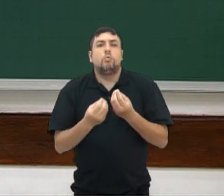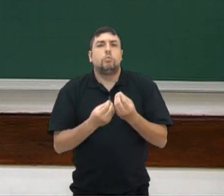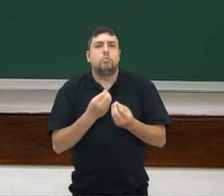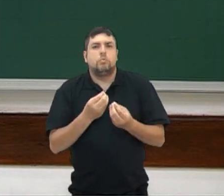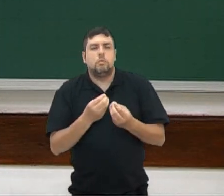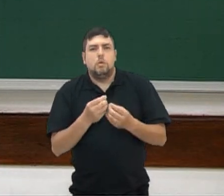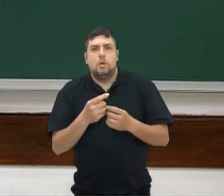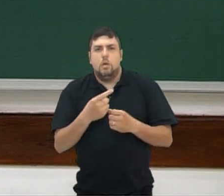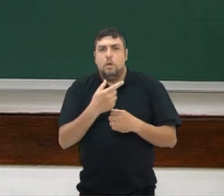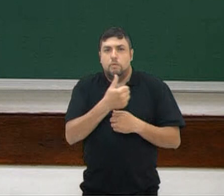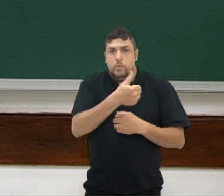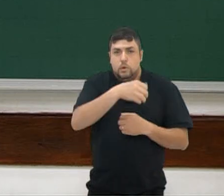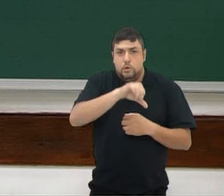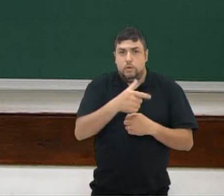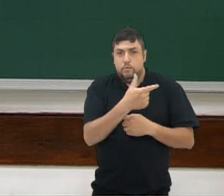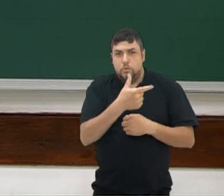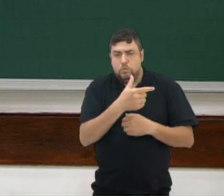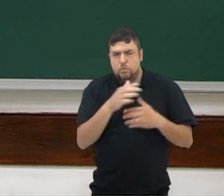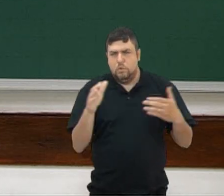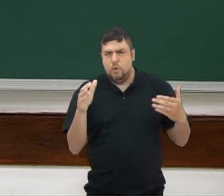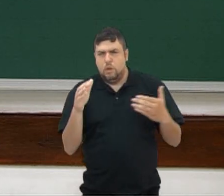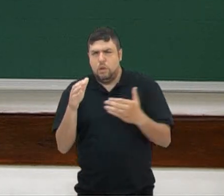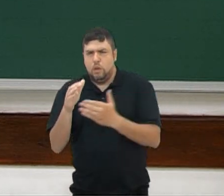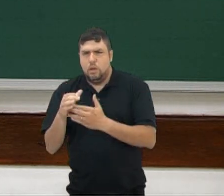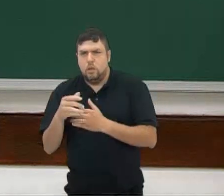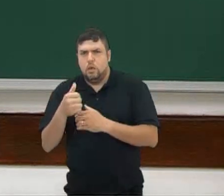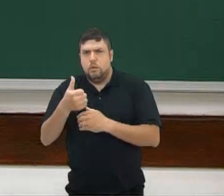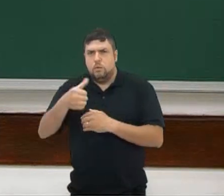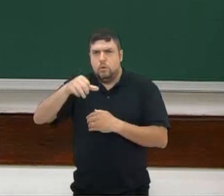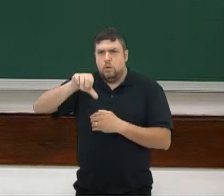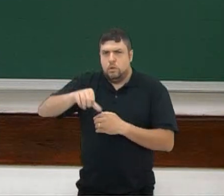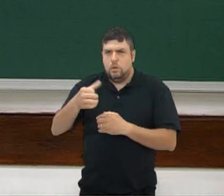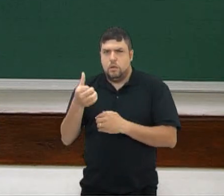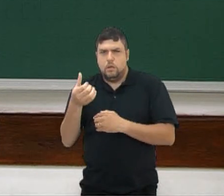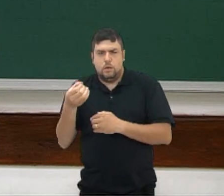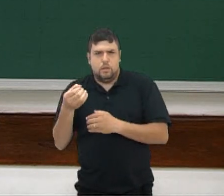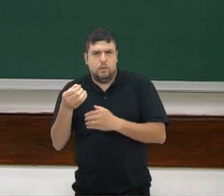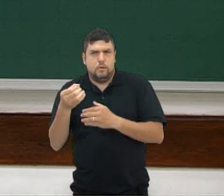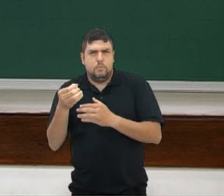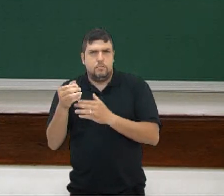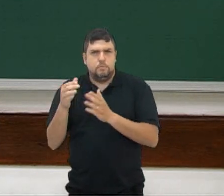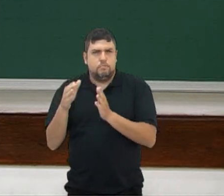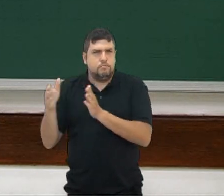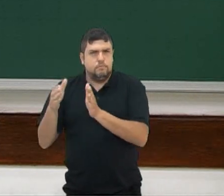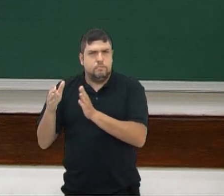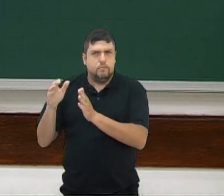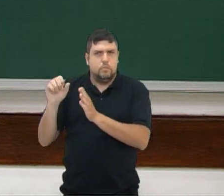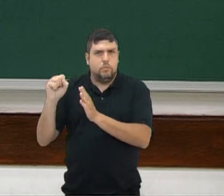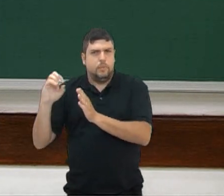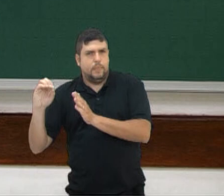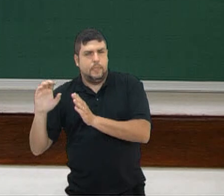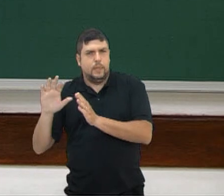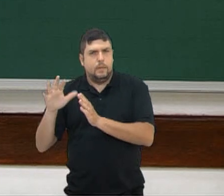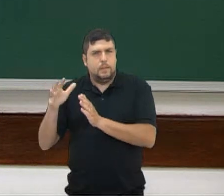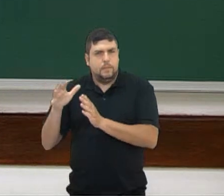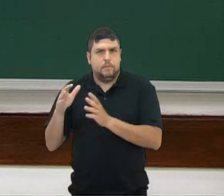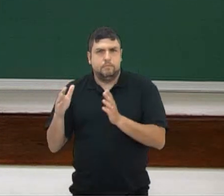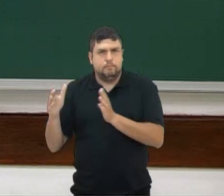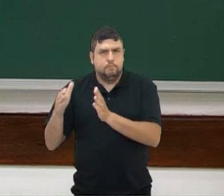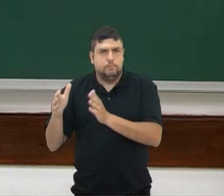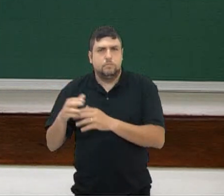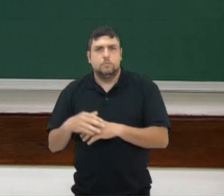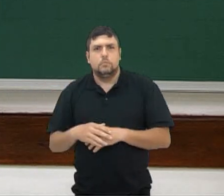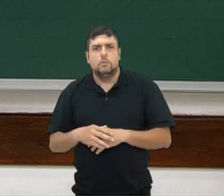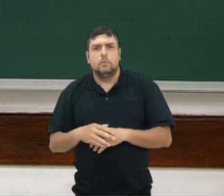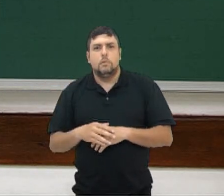até 1960, 1980, isso varia de autor para autor. E então é um período bem